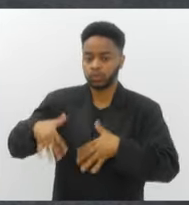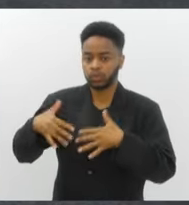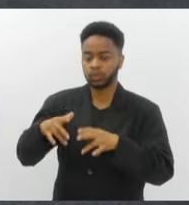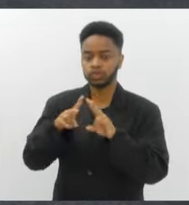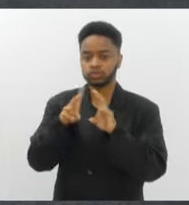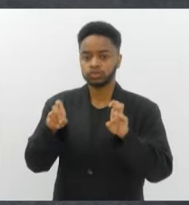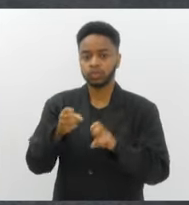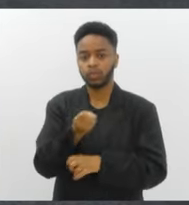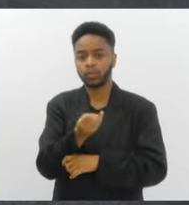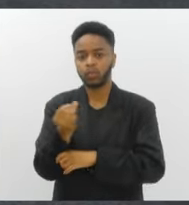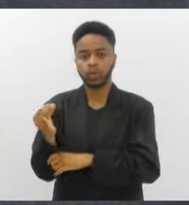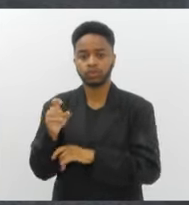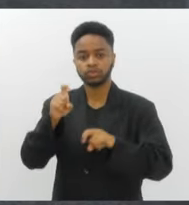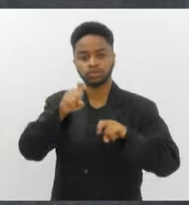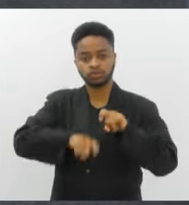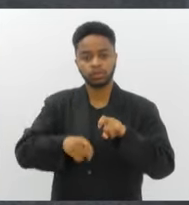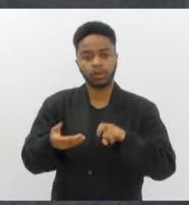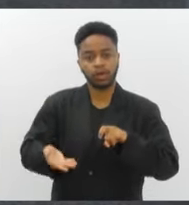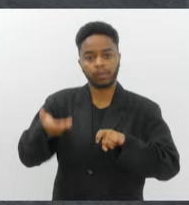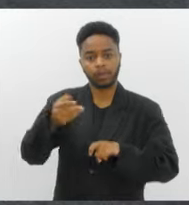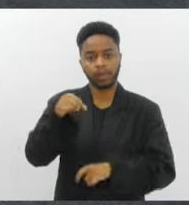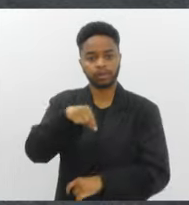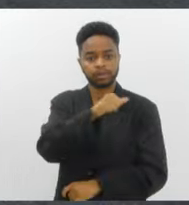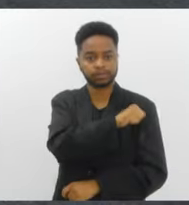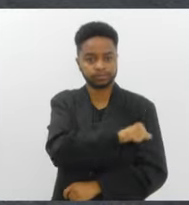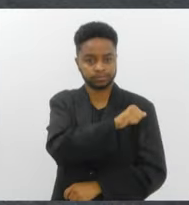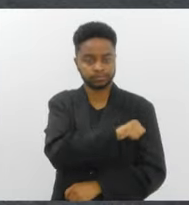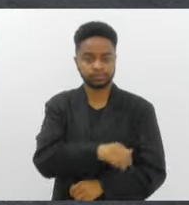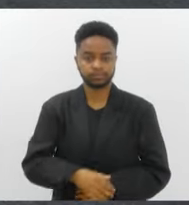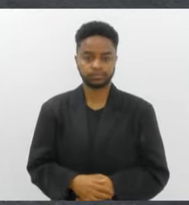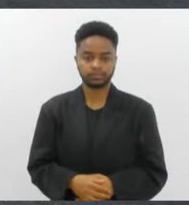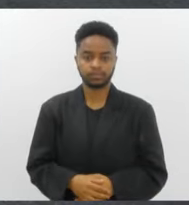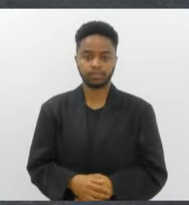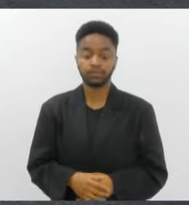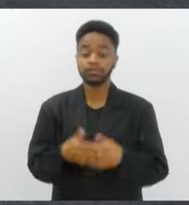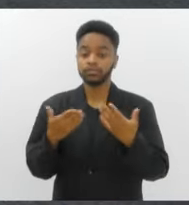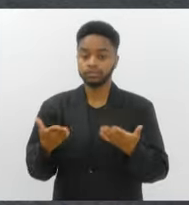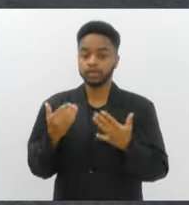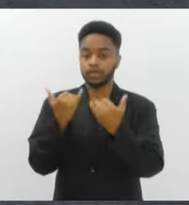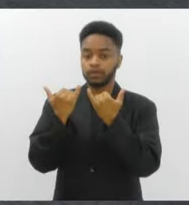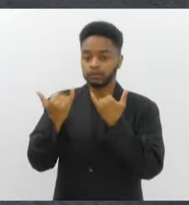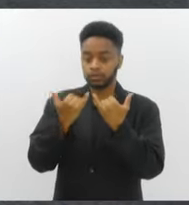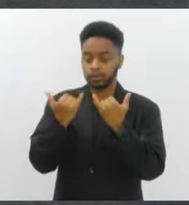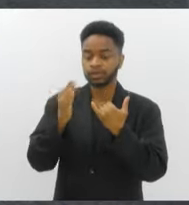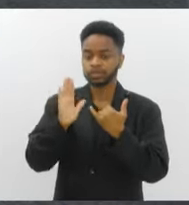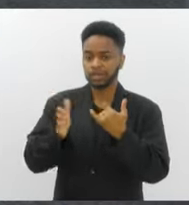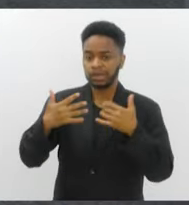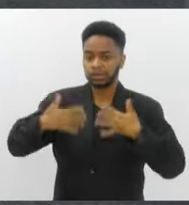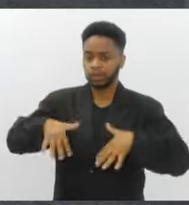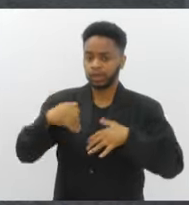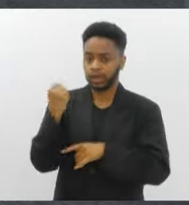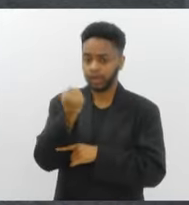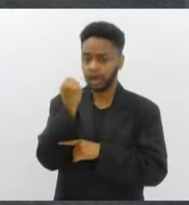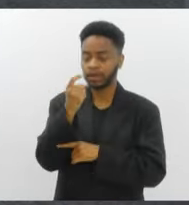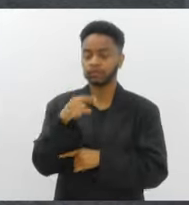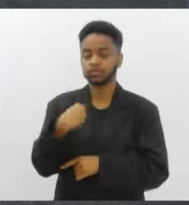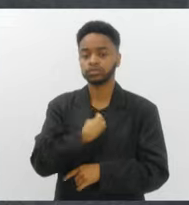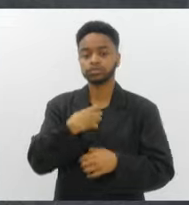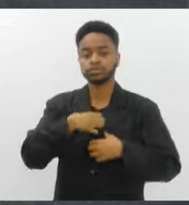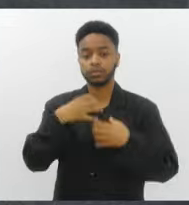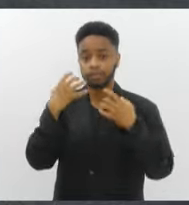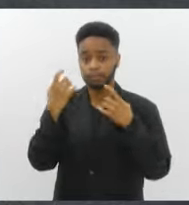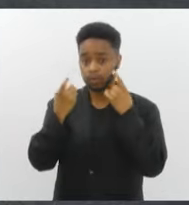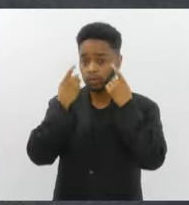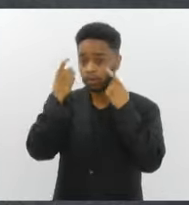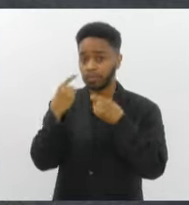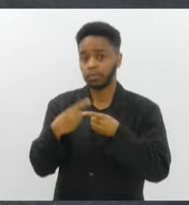do número de estupros no estado do Rio de Janeiro. E aí, esses dados que já são alarmantes nos preocupam, porque são dados